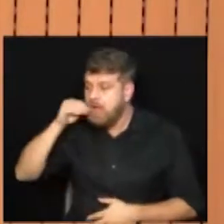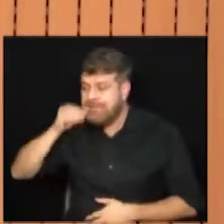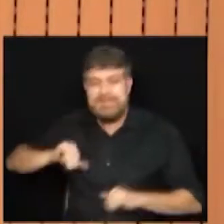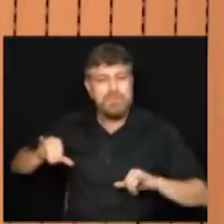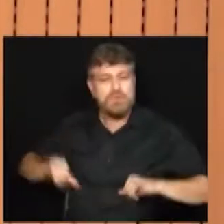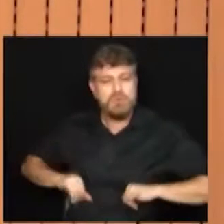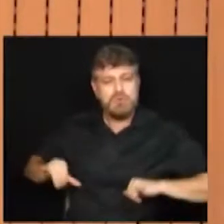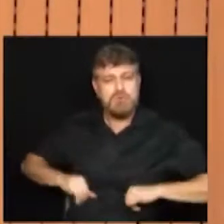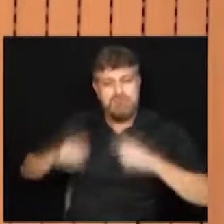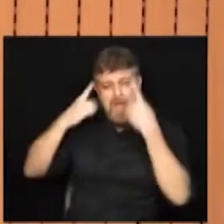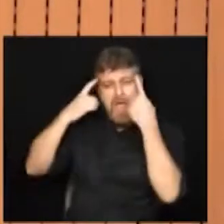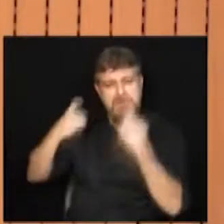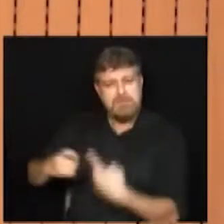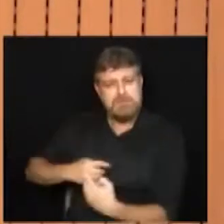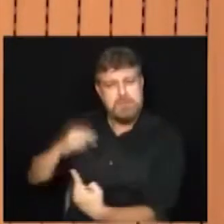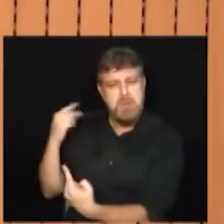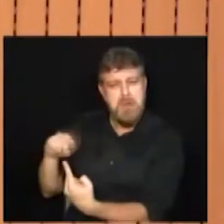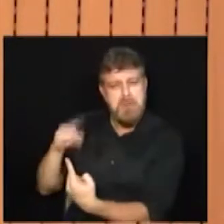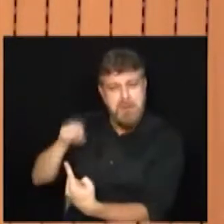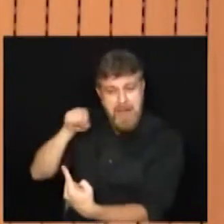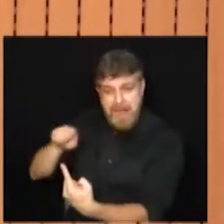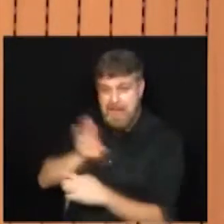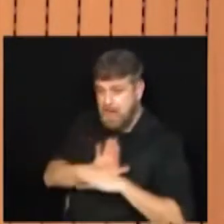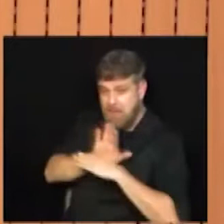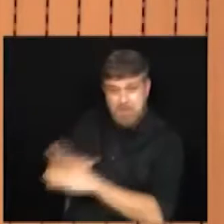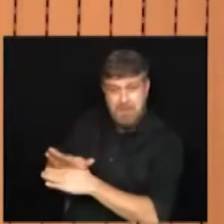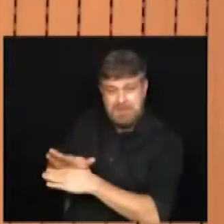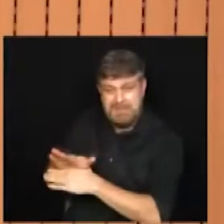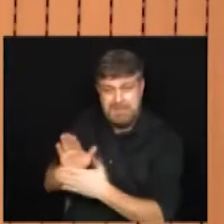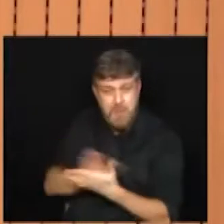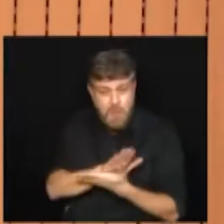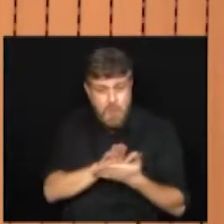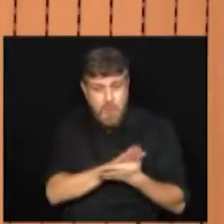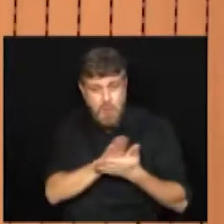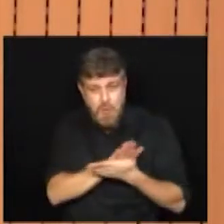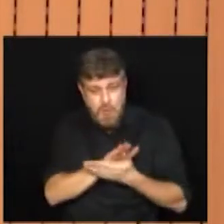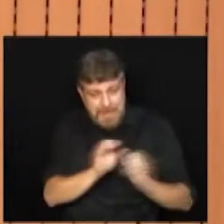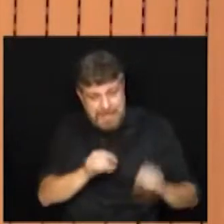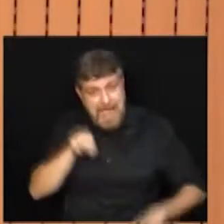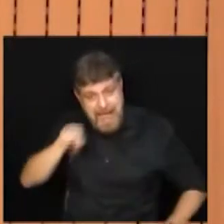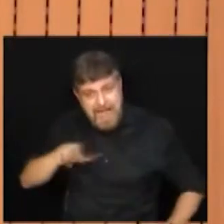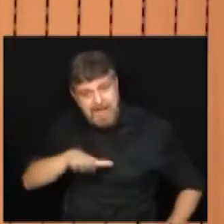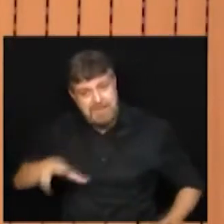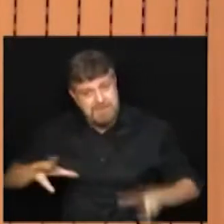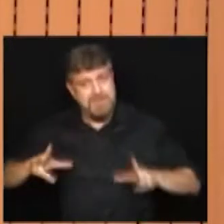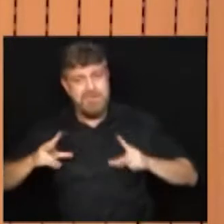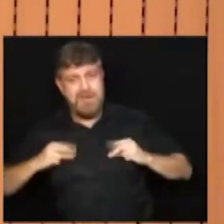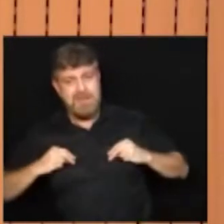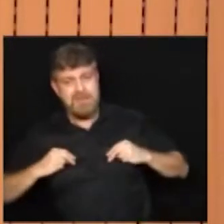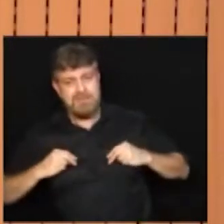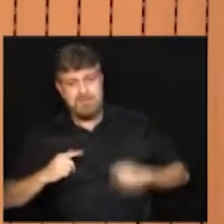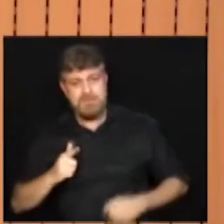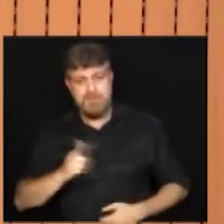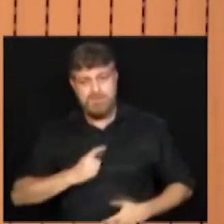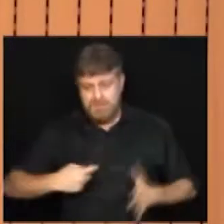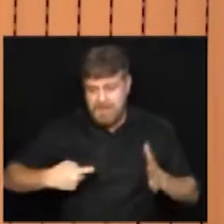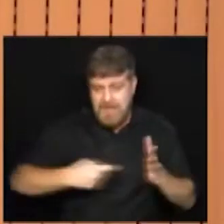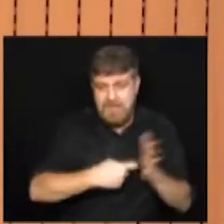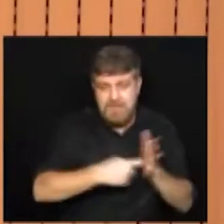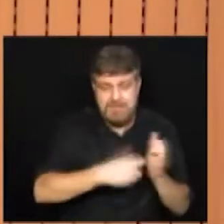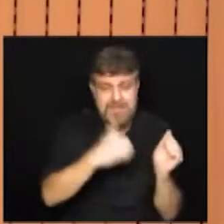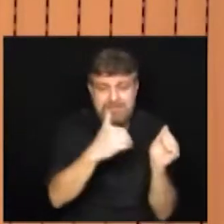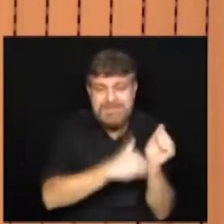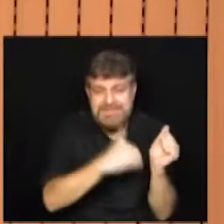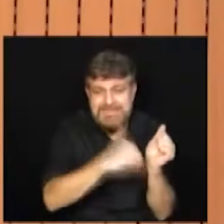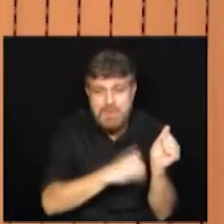sofrendo violência sem que ele receba a proteção que ele merece. Então, as denúncias são